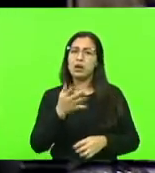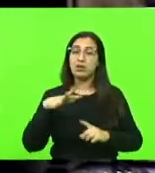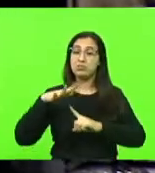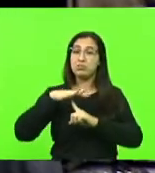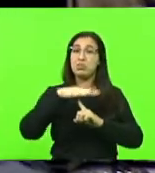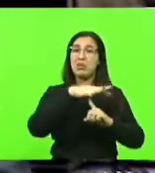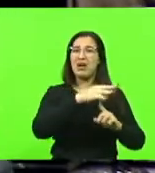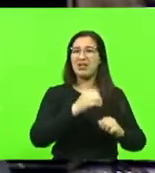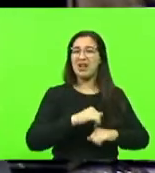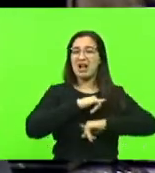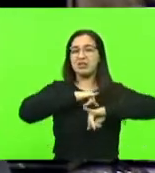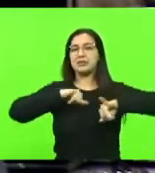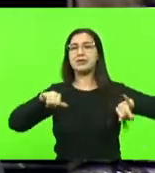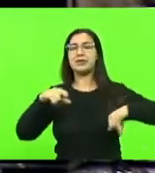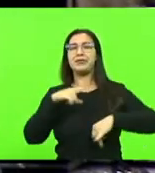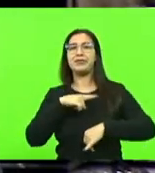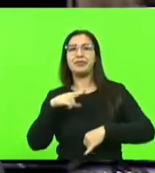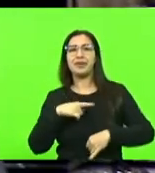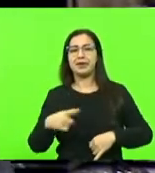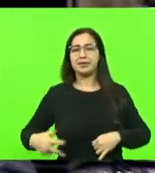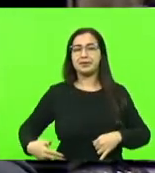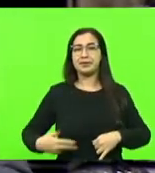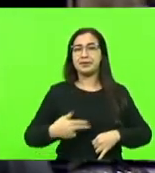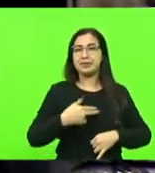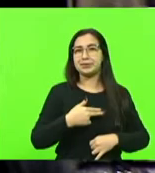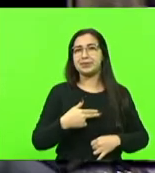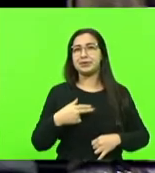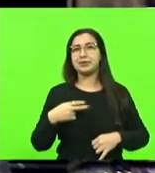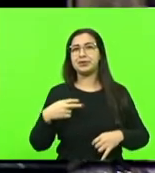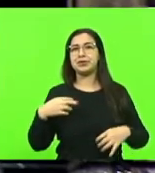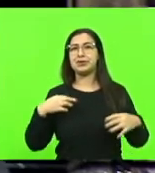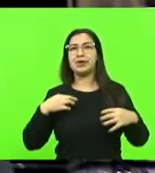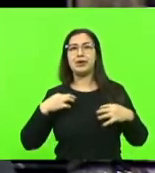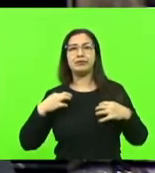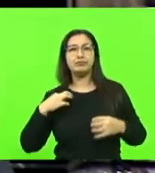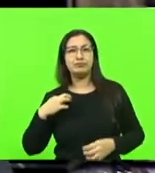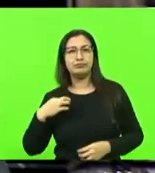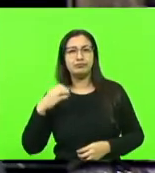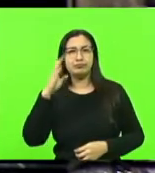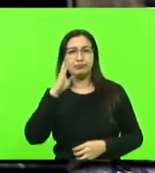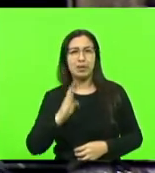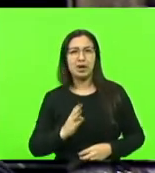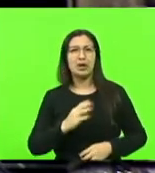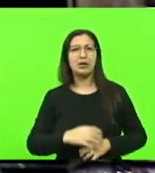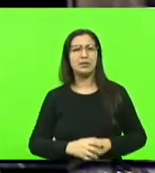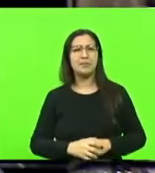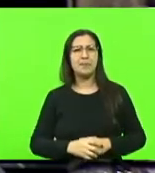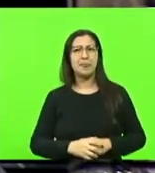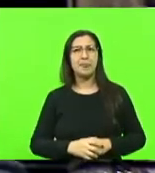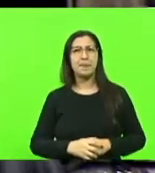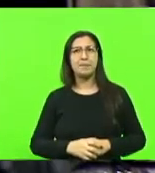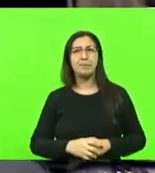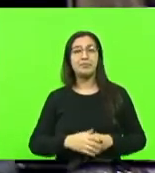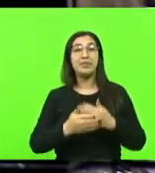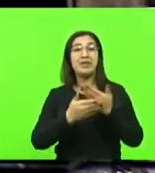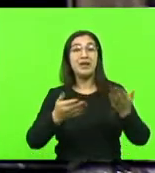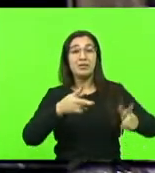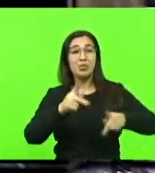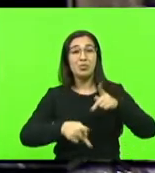comunidade, naquela região do Vale Itajaí, está clamando e pedindo a tempo para que esse procedimento cirúrgico